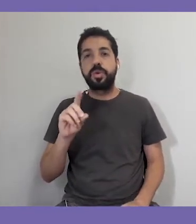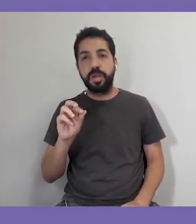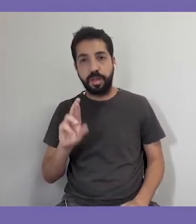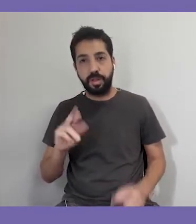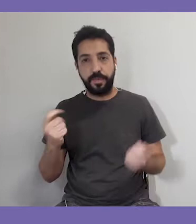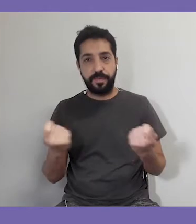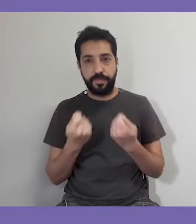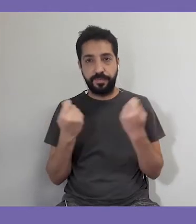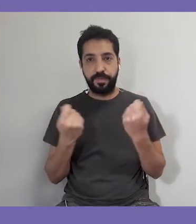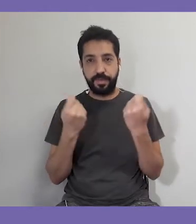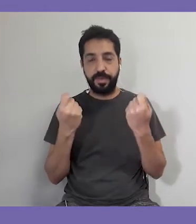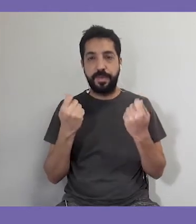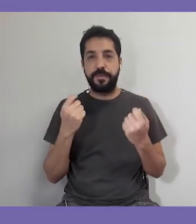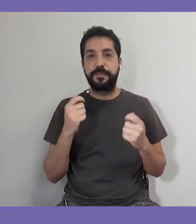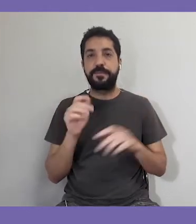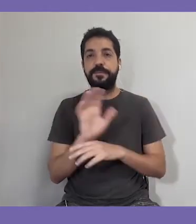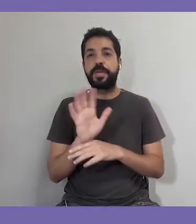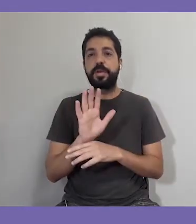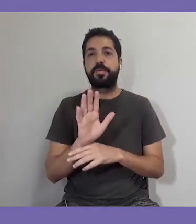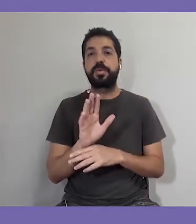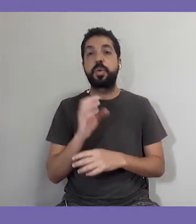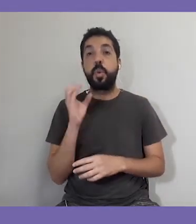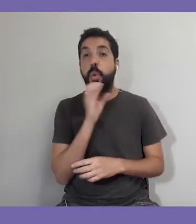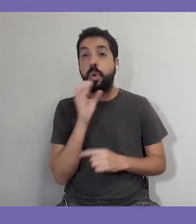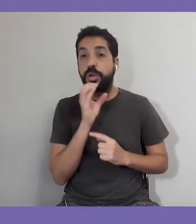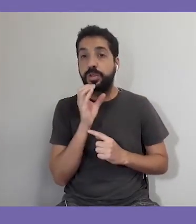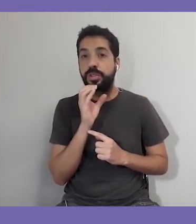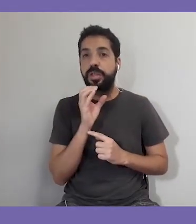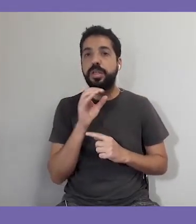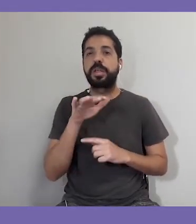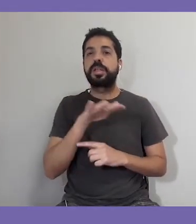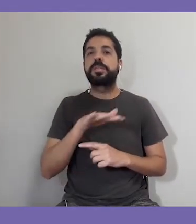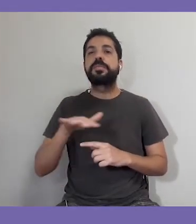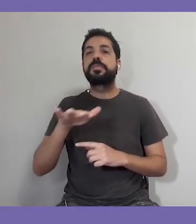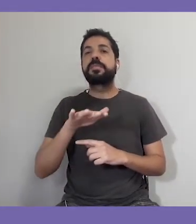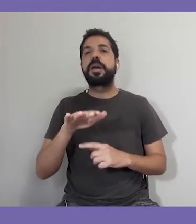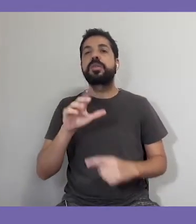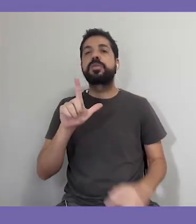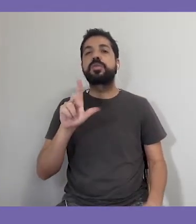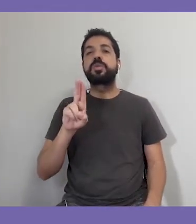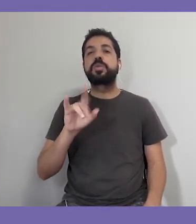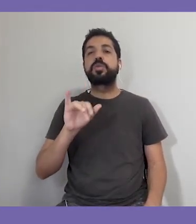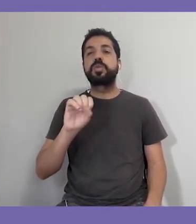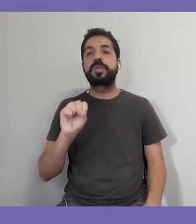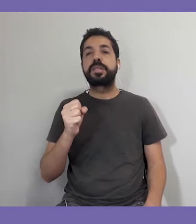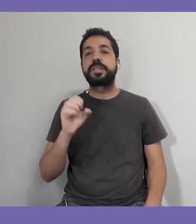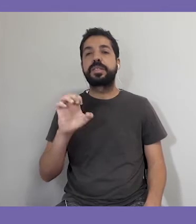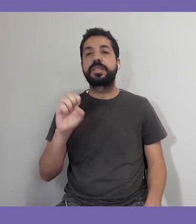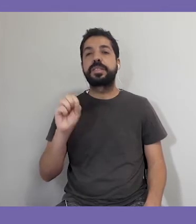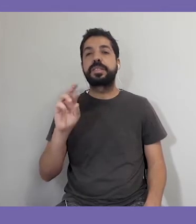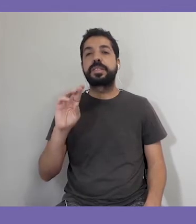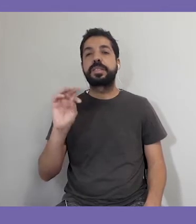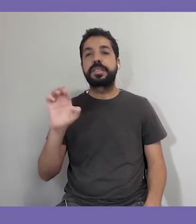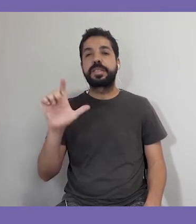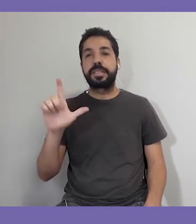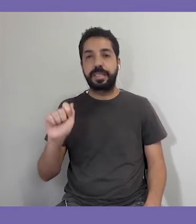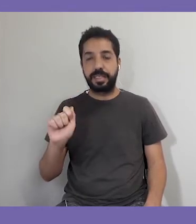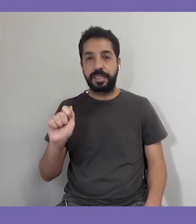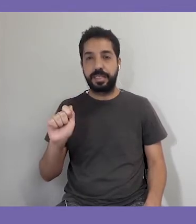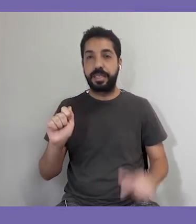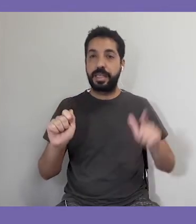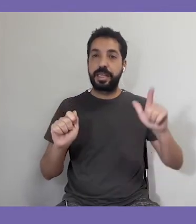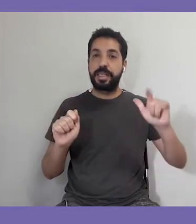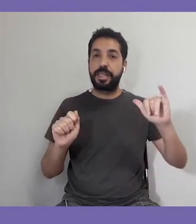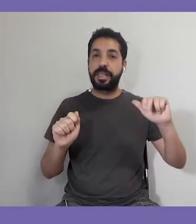curador do Festival do Filme Insurgente e integrante do Espaço Comum Luiz Estrela. E sou convidada a atriz